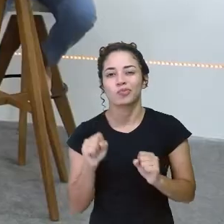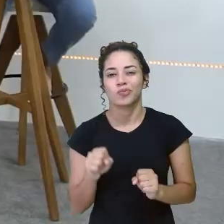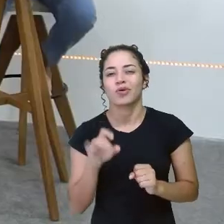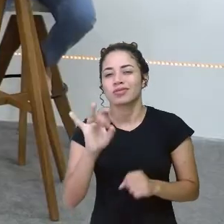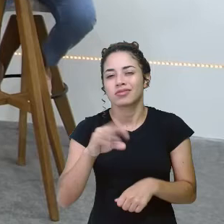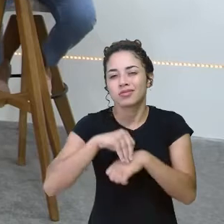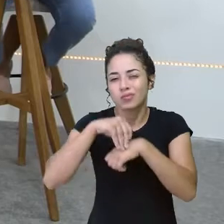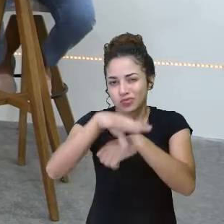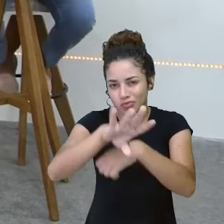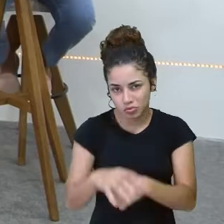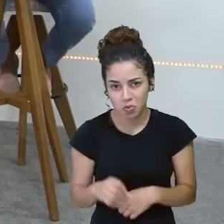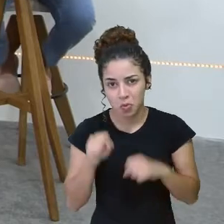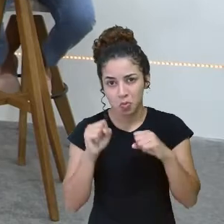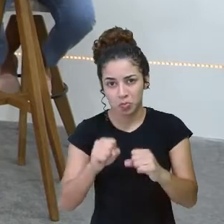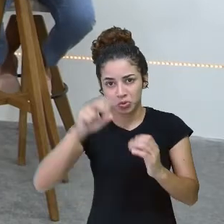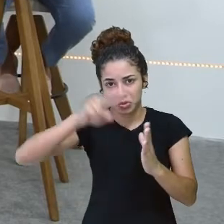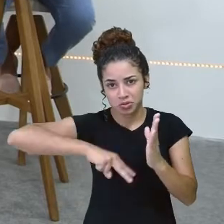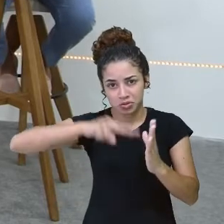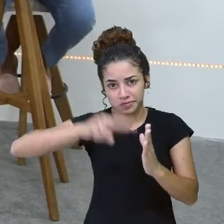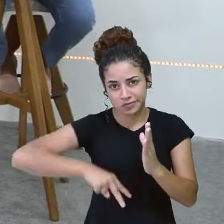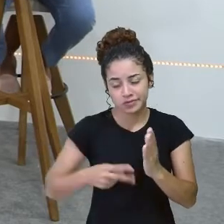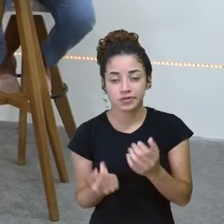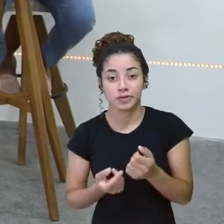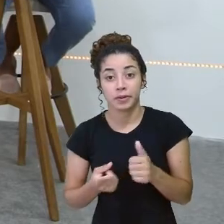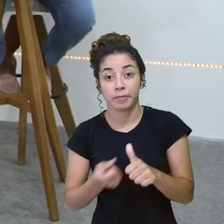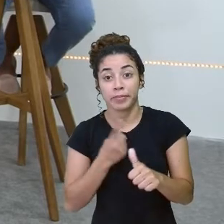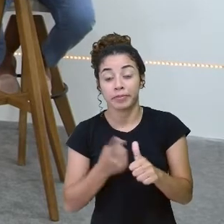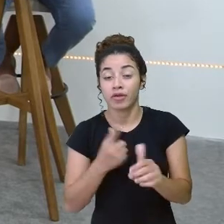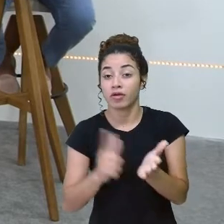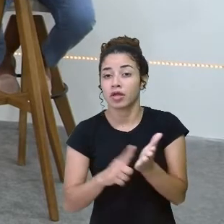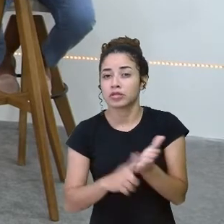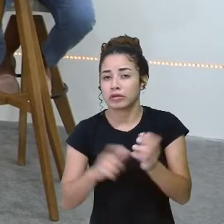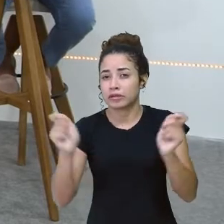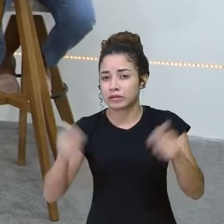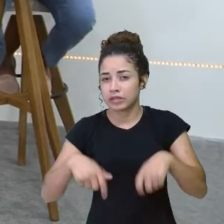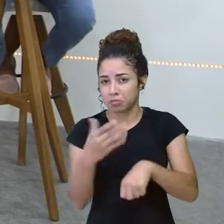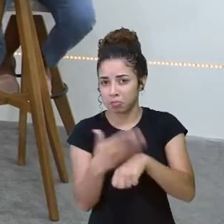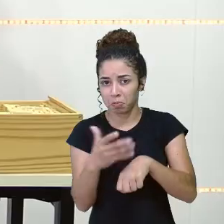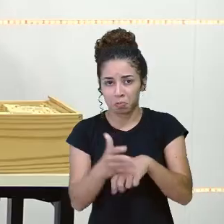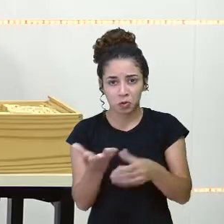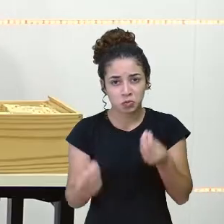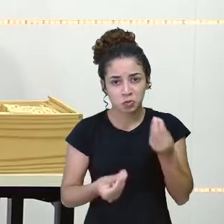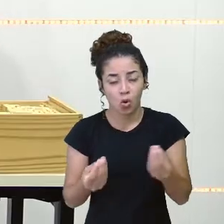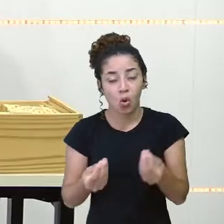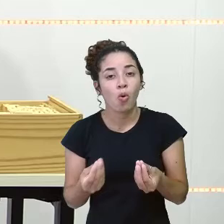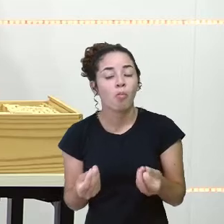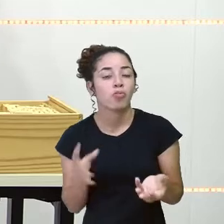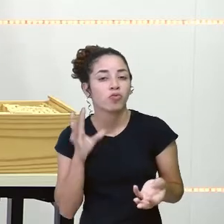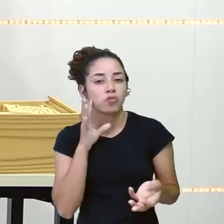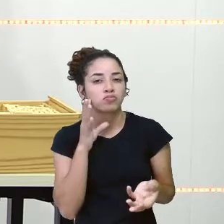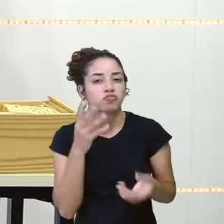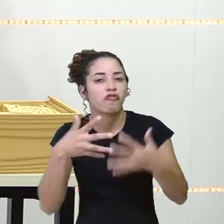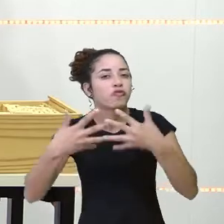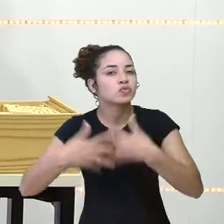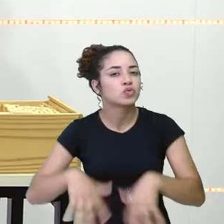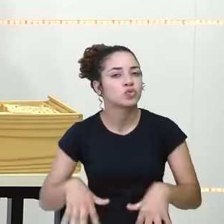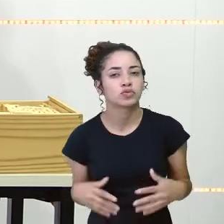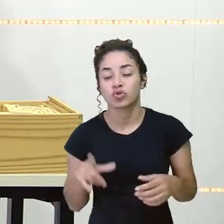tempinho. Poderia ler o primeiro cartão para a gente ver na prática como é que funcionaria, professora? Vamos supor que pegasse... Escolha a cor,